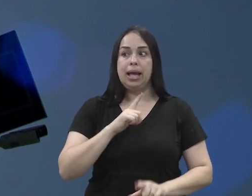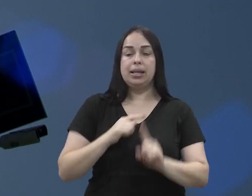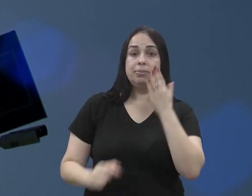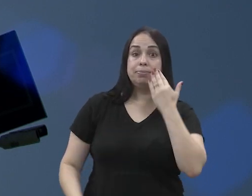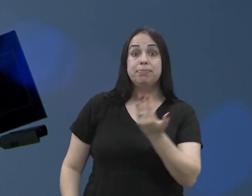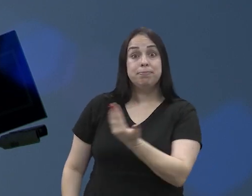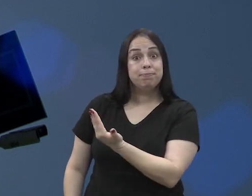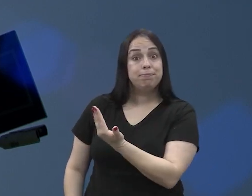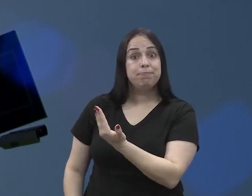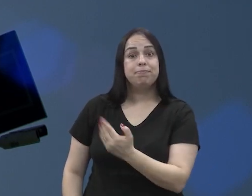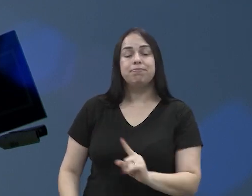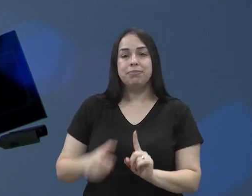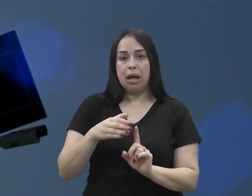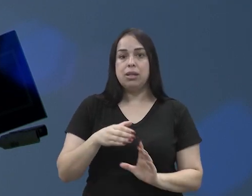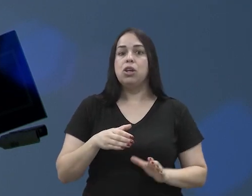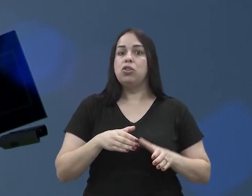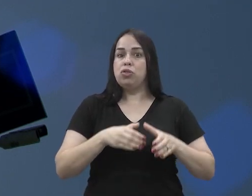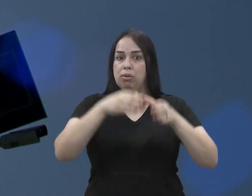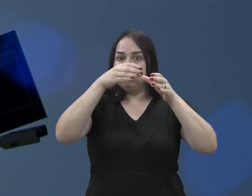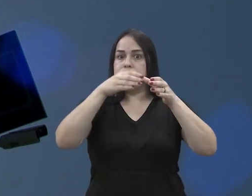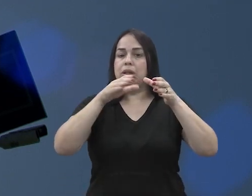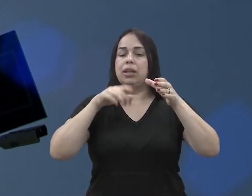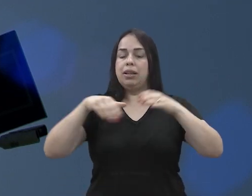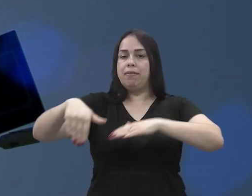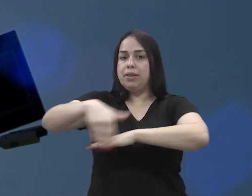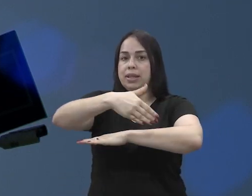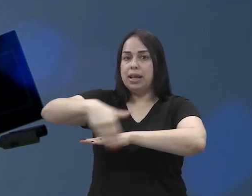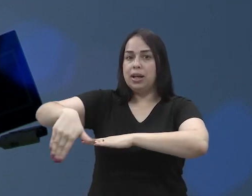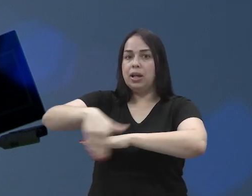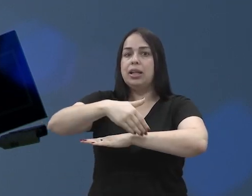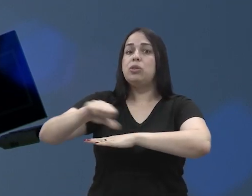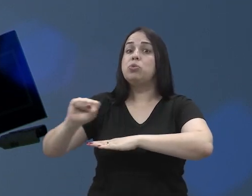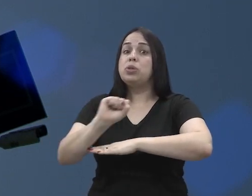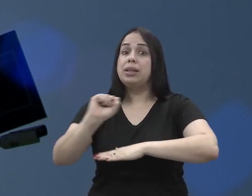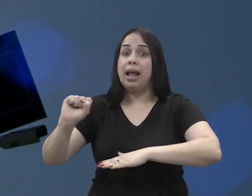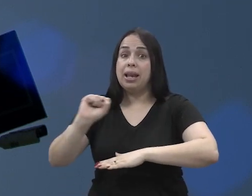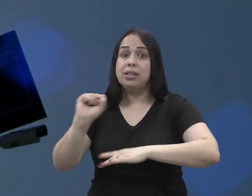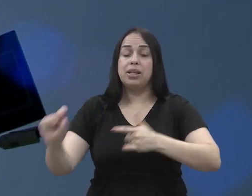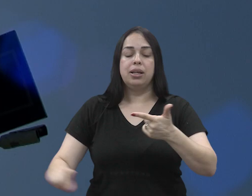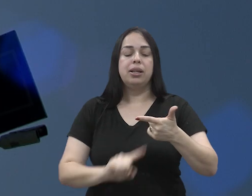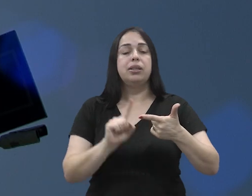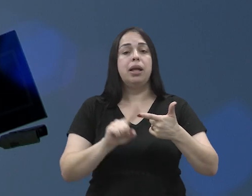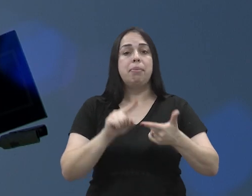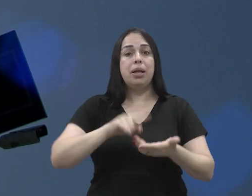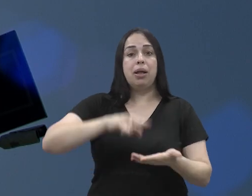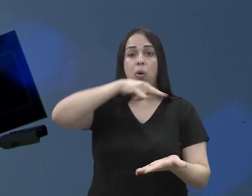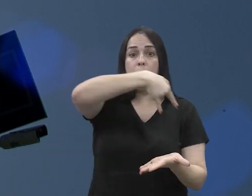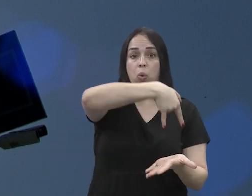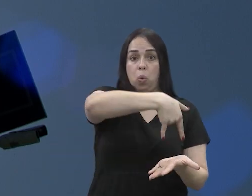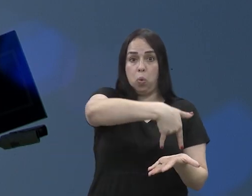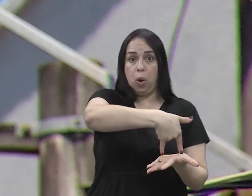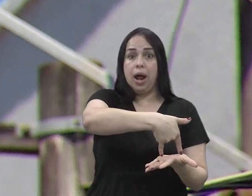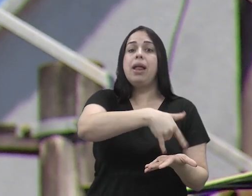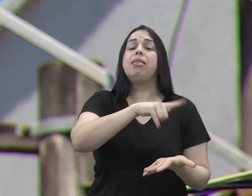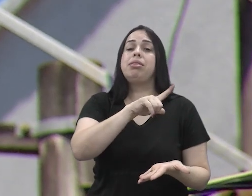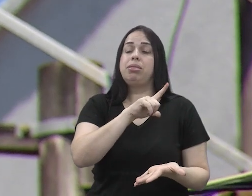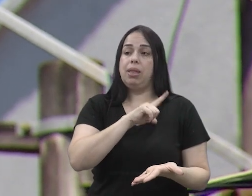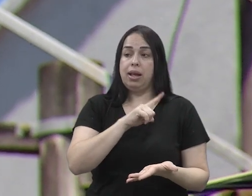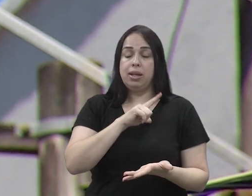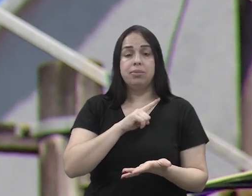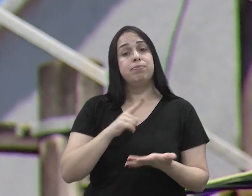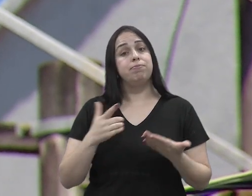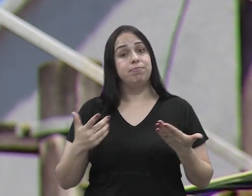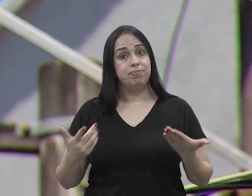Postes como esses já foram instalados na Avenida Andrômeda, Zona Sul, e no Jardim Aquários, na região oeste.